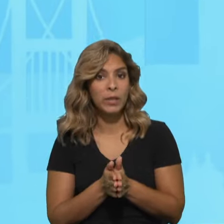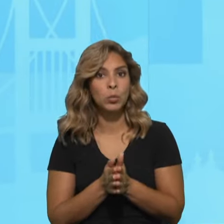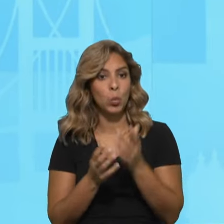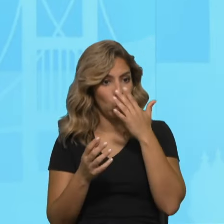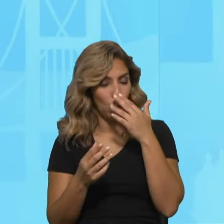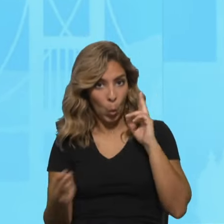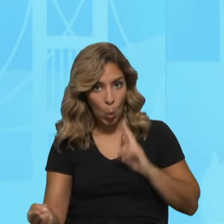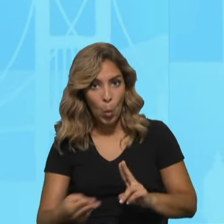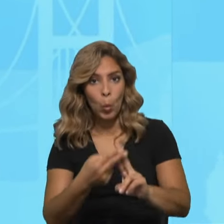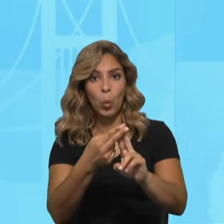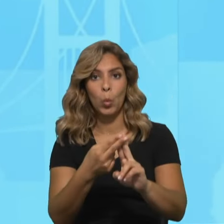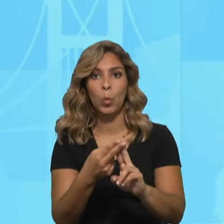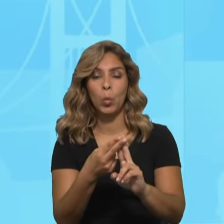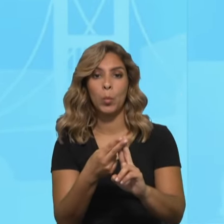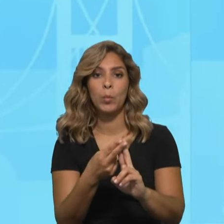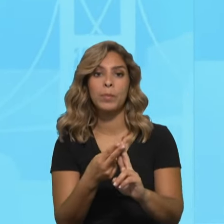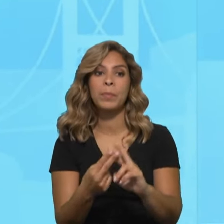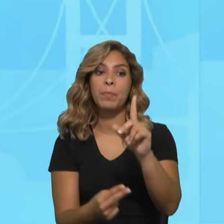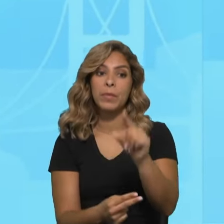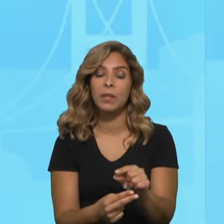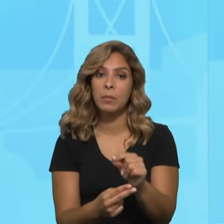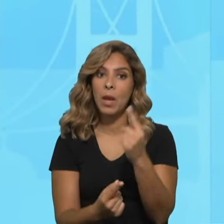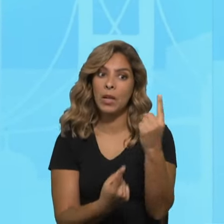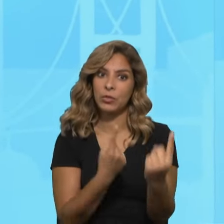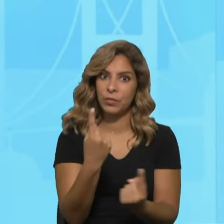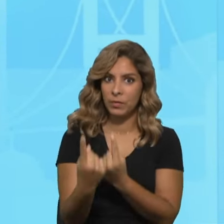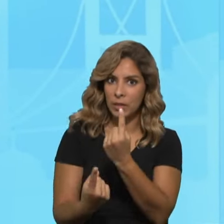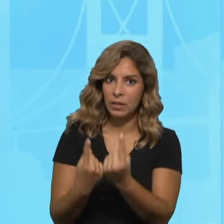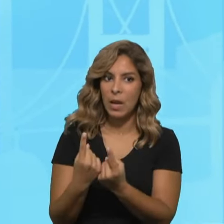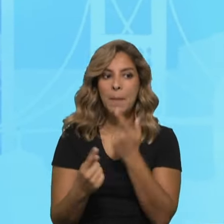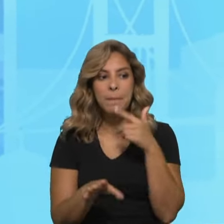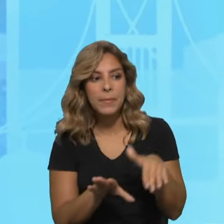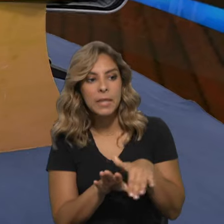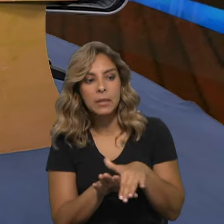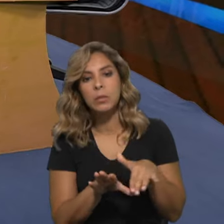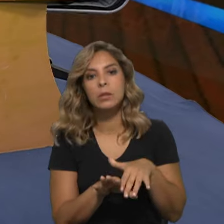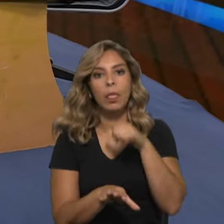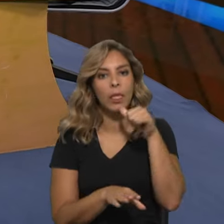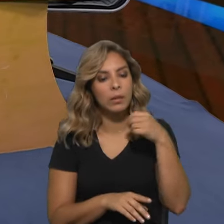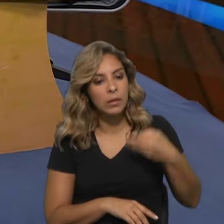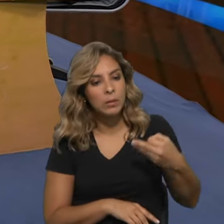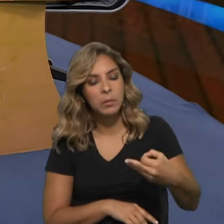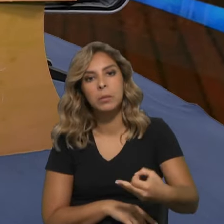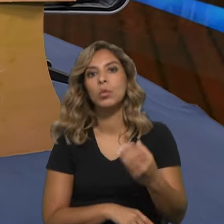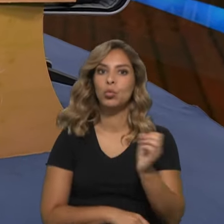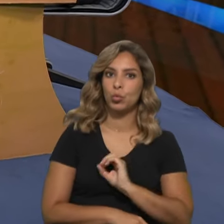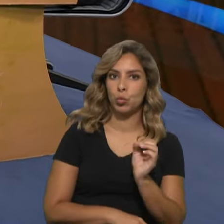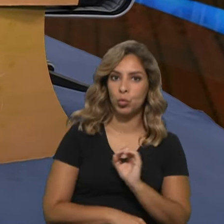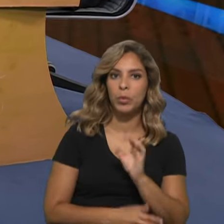encontro, ao fim e ao cabo, com aqueles que, porventura, já não participam tão assiduamente nestas peregrinações